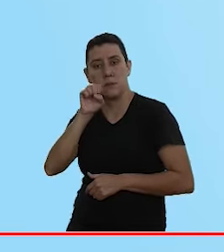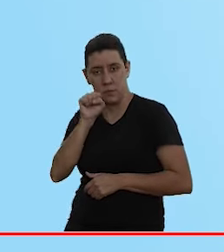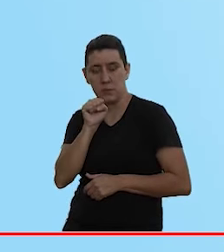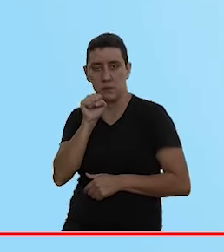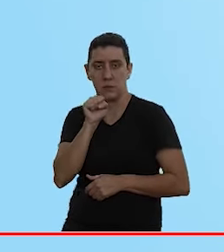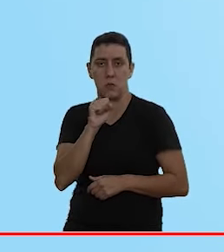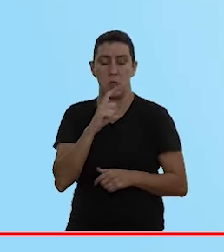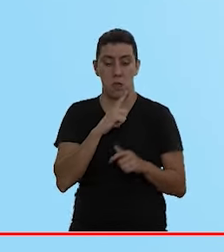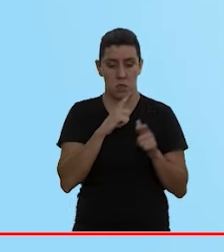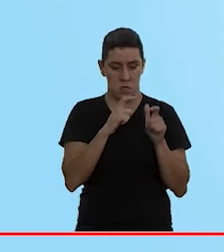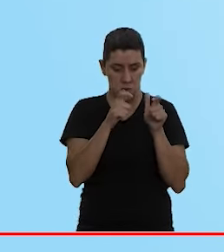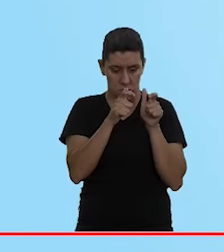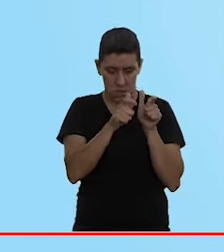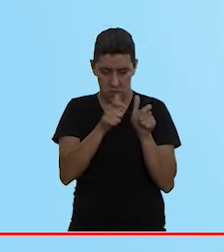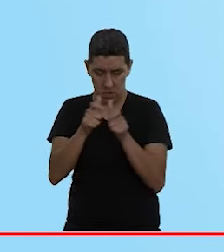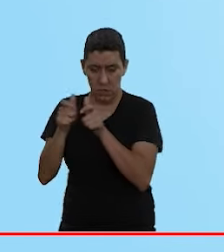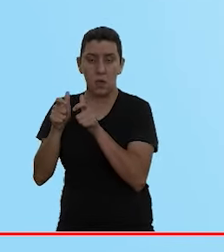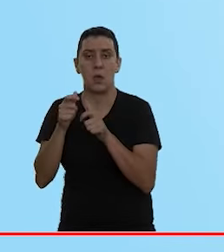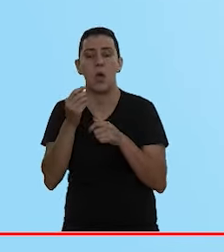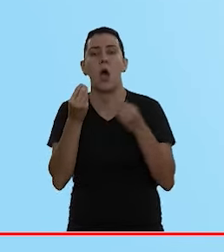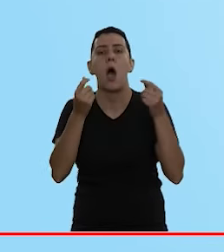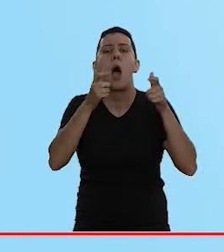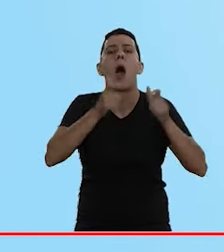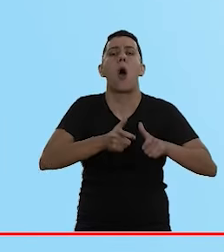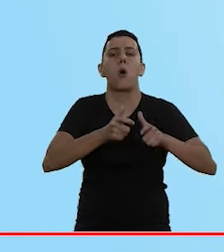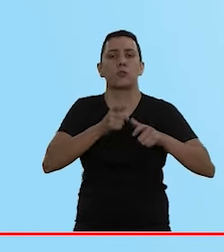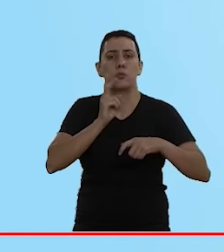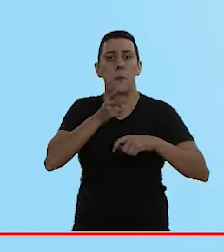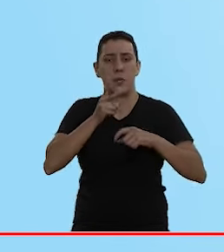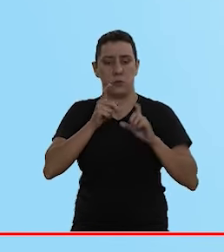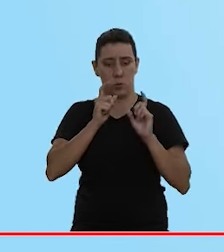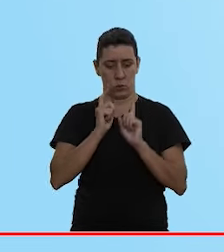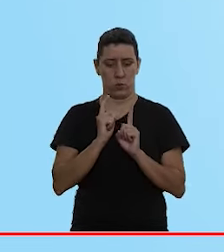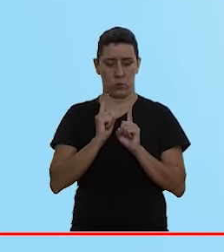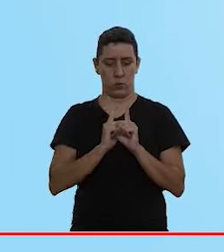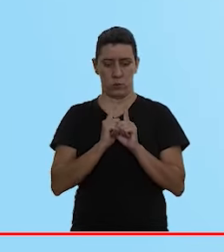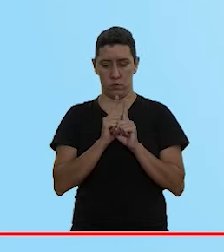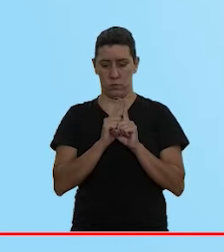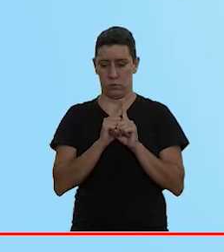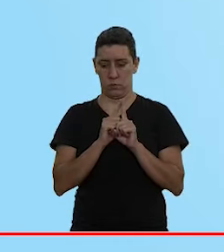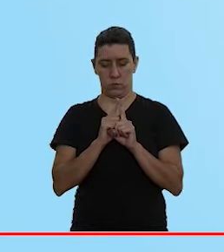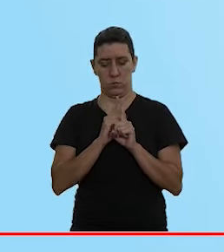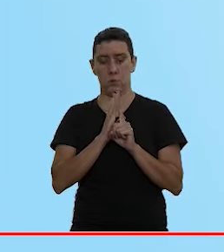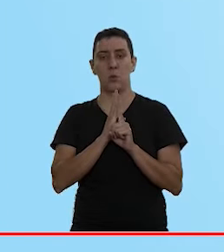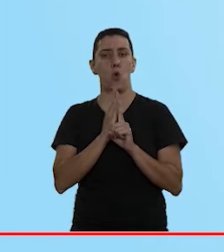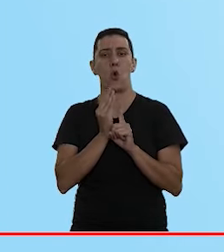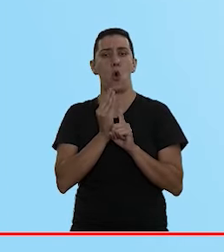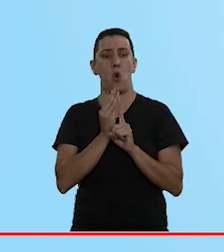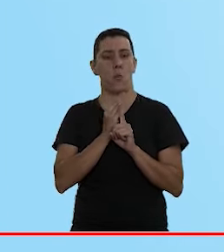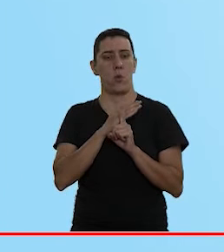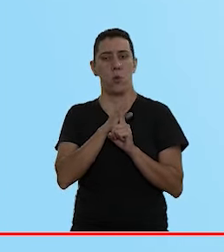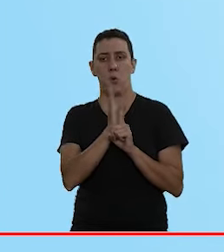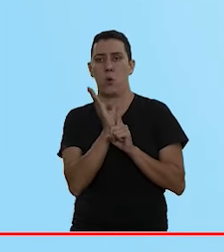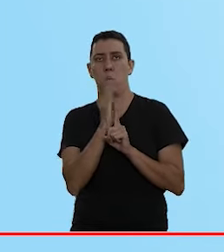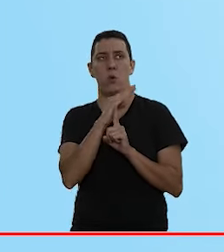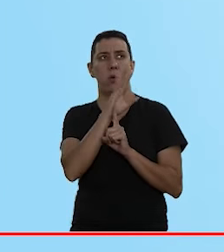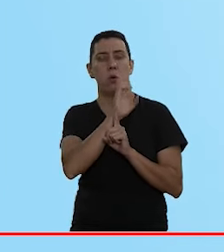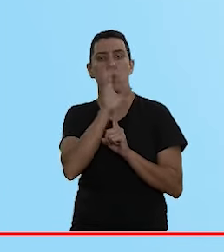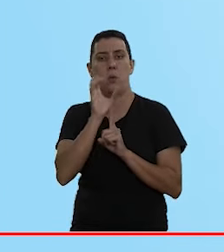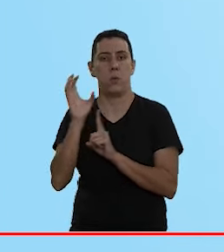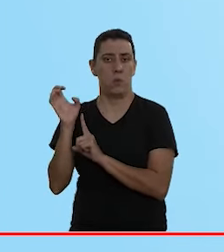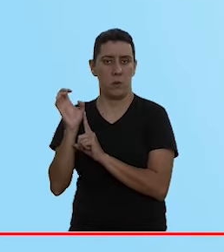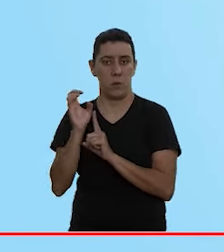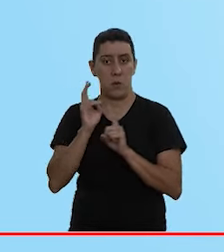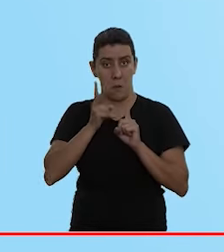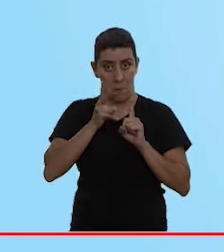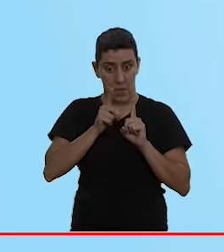gente tem todas as strings operando no mesmo ponto de operação, certo? E a gente observa que nem todas elas individualmente estão no ponto